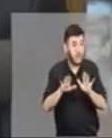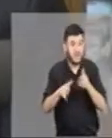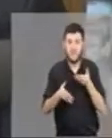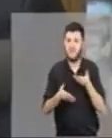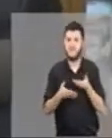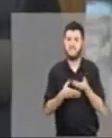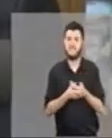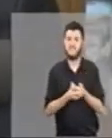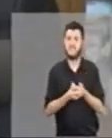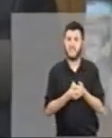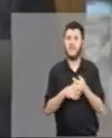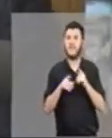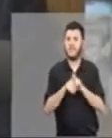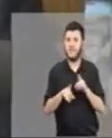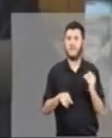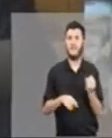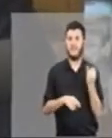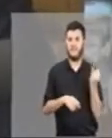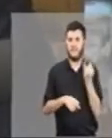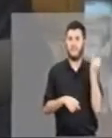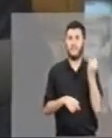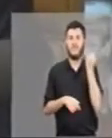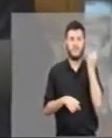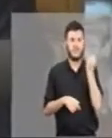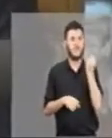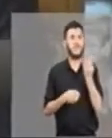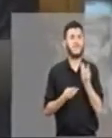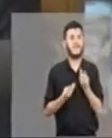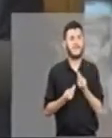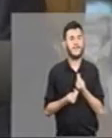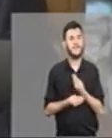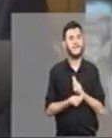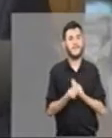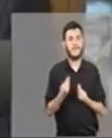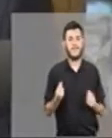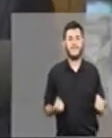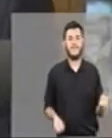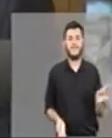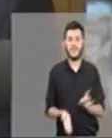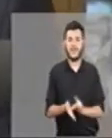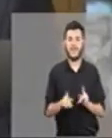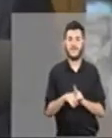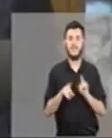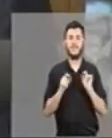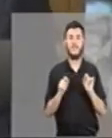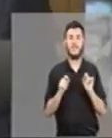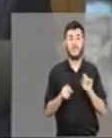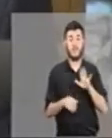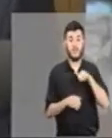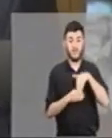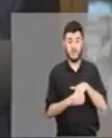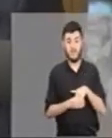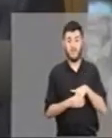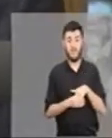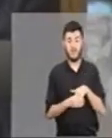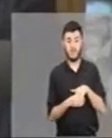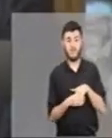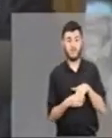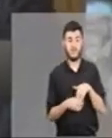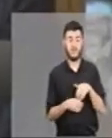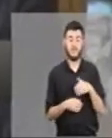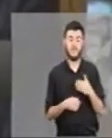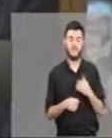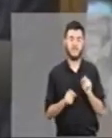uma questão realmente importante, muito sensível, e os votos aqui dados, notadamente aqueles a partir